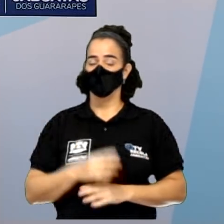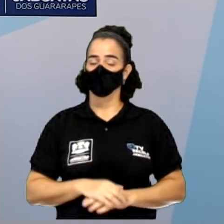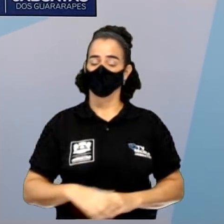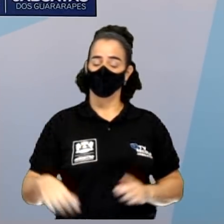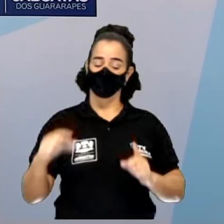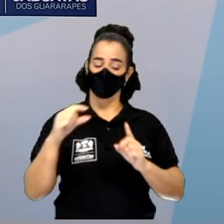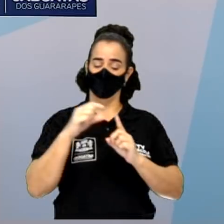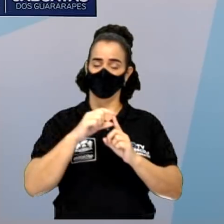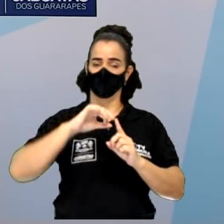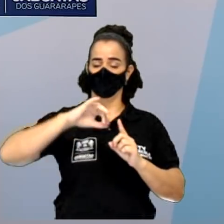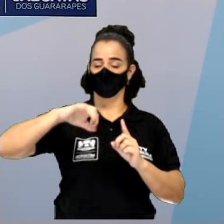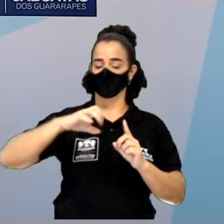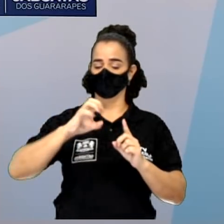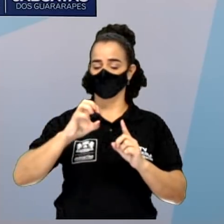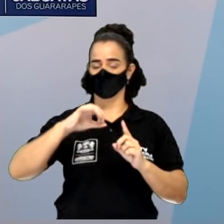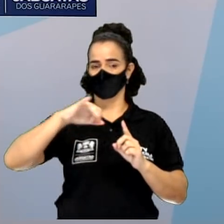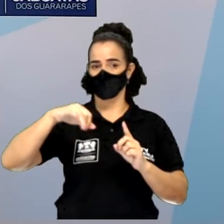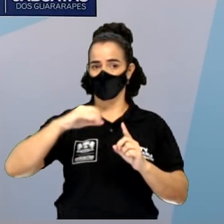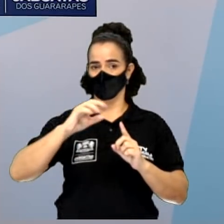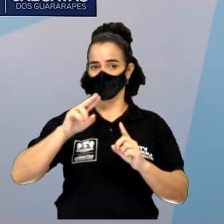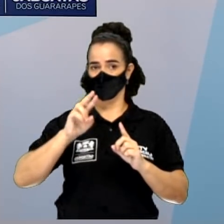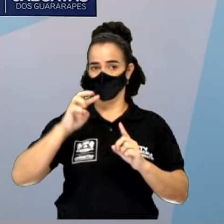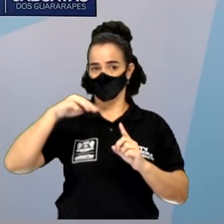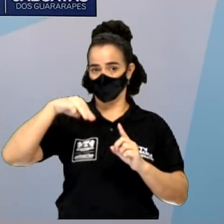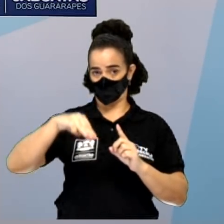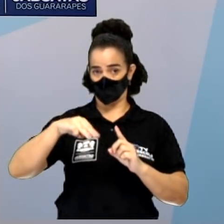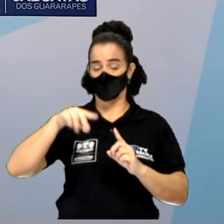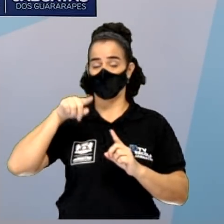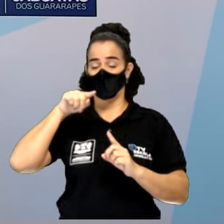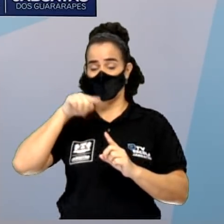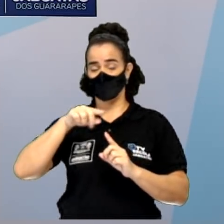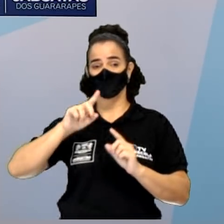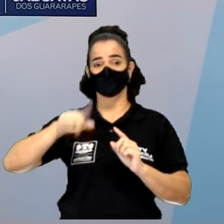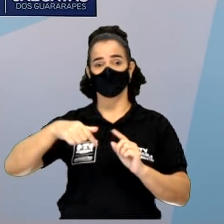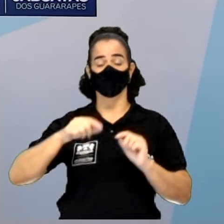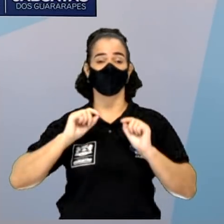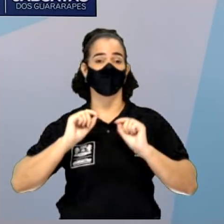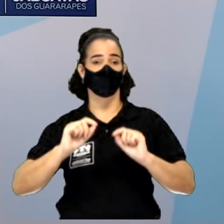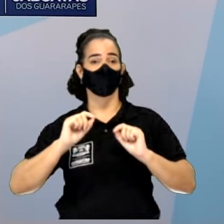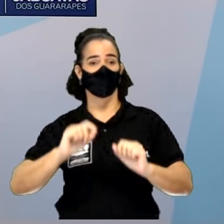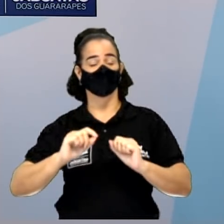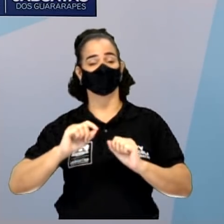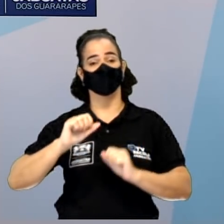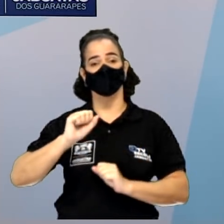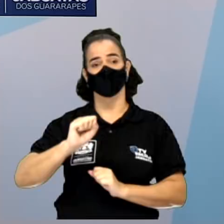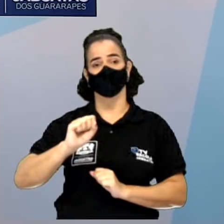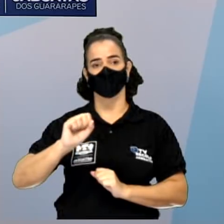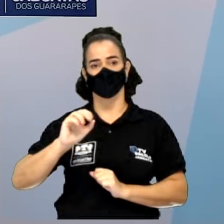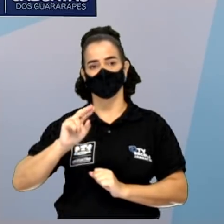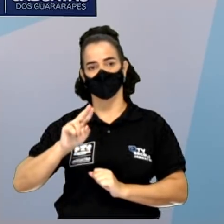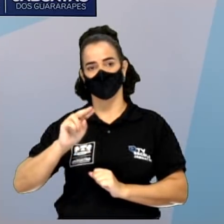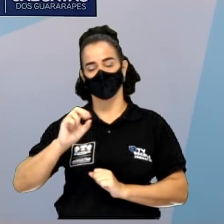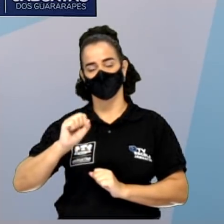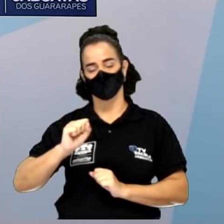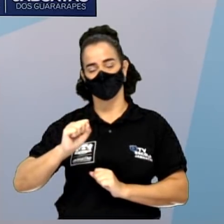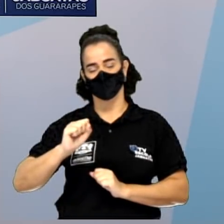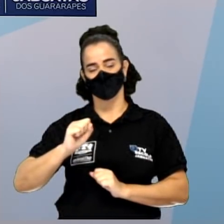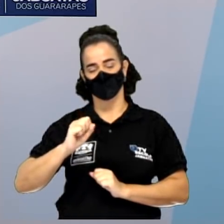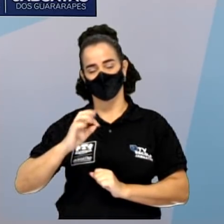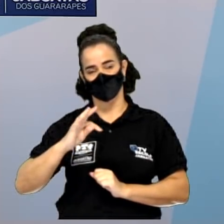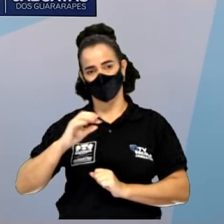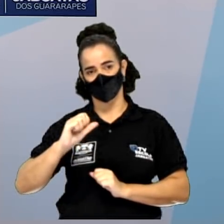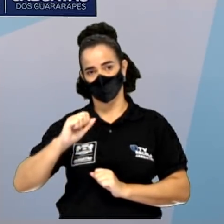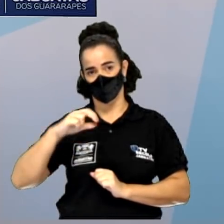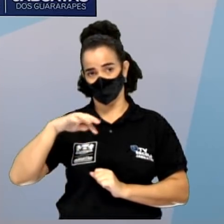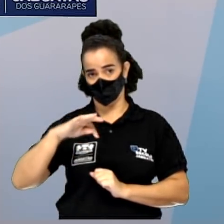substantivo, tá? Os substantivos são palavras variáveis, ok? E aqui ele fala que é invariável. Então, muito provavelmente,